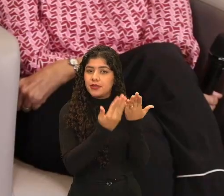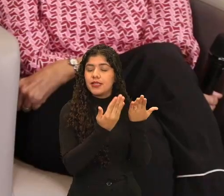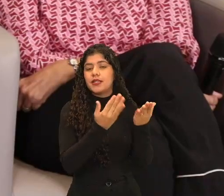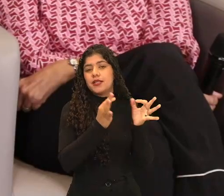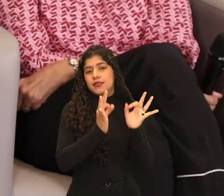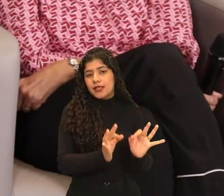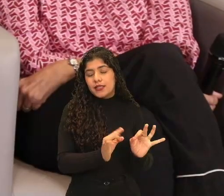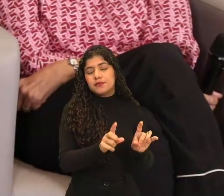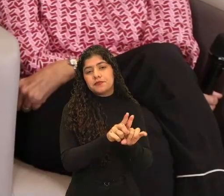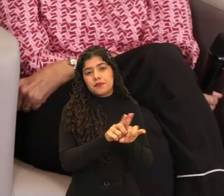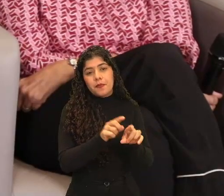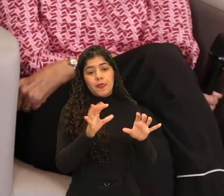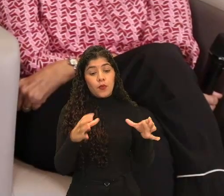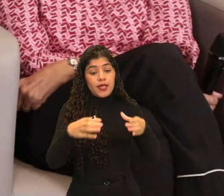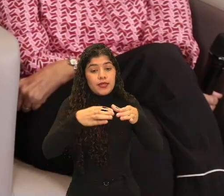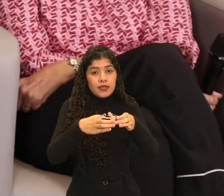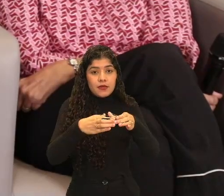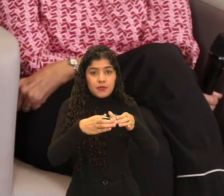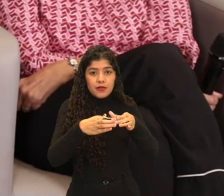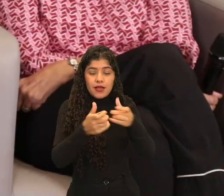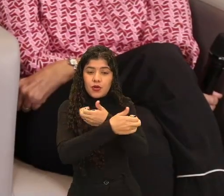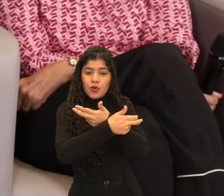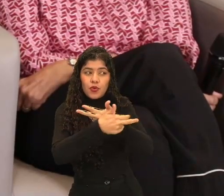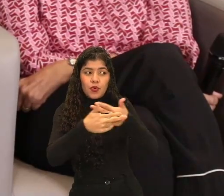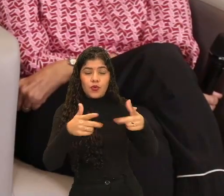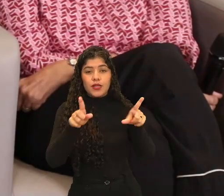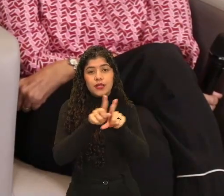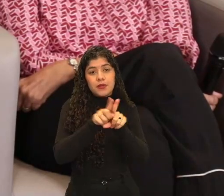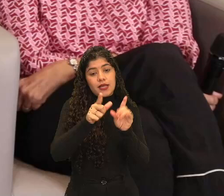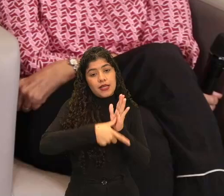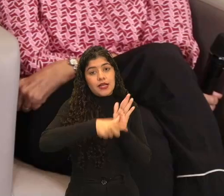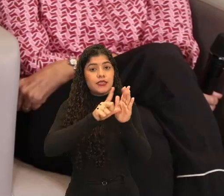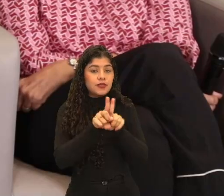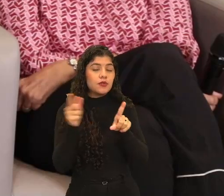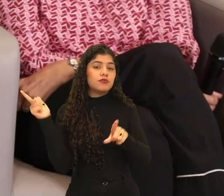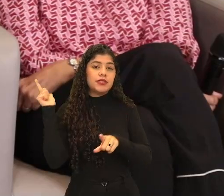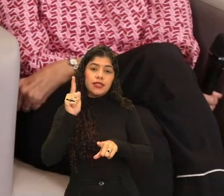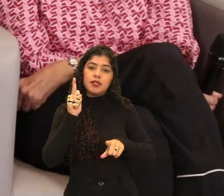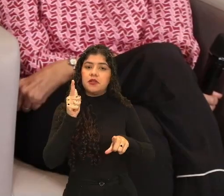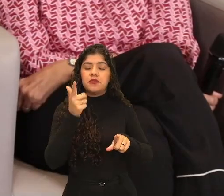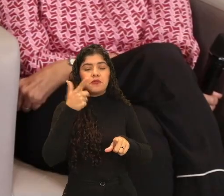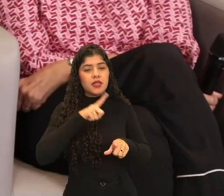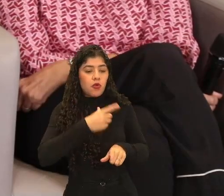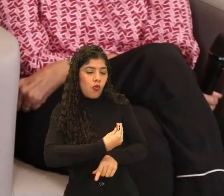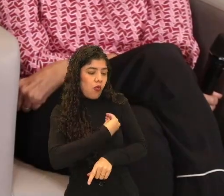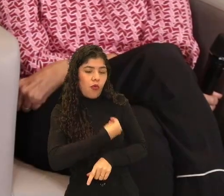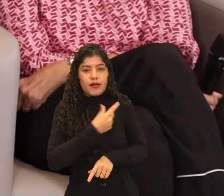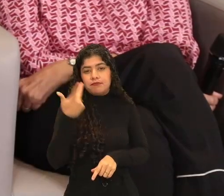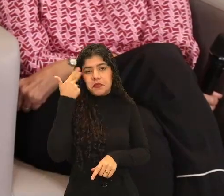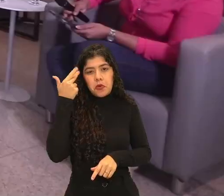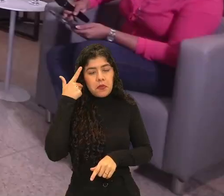equipe multidisciplinar ali entra em jogo, mais, mais cedo ele vai se tornar funcional, ele vai conseguir ter